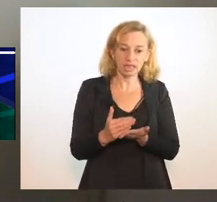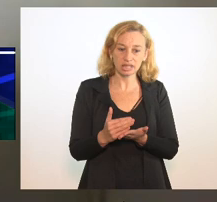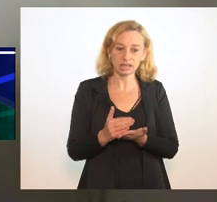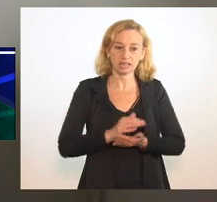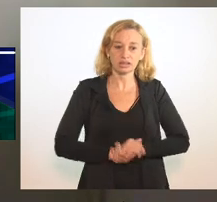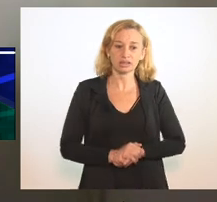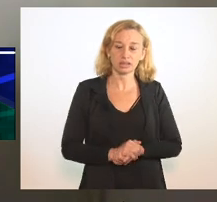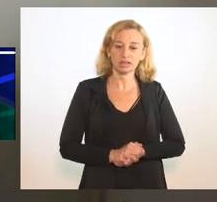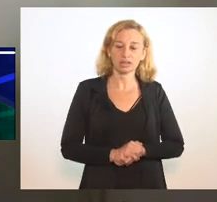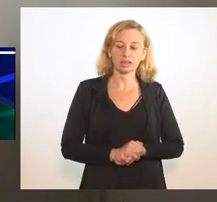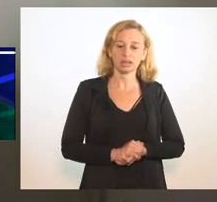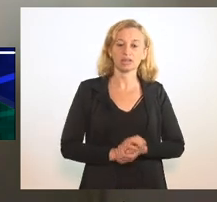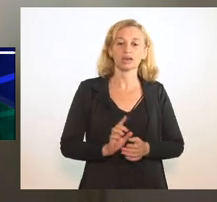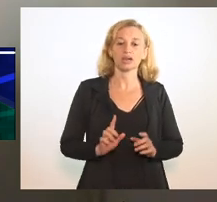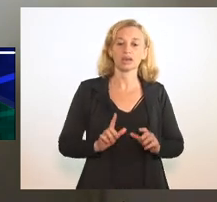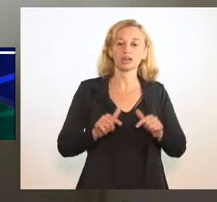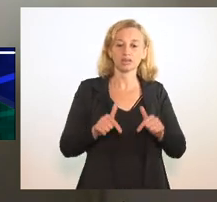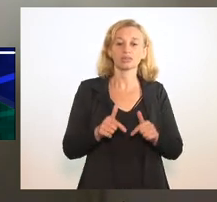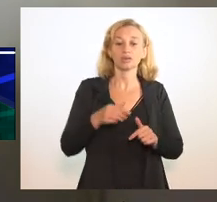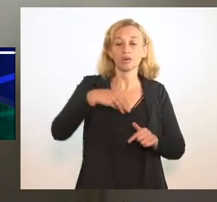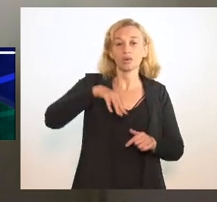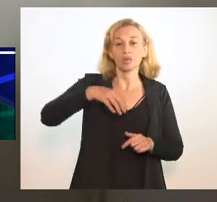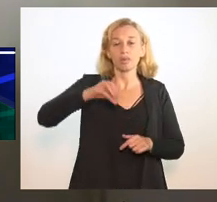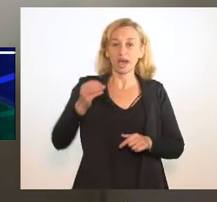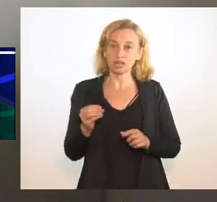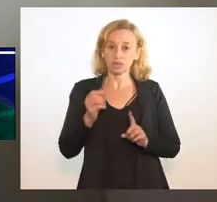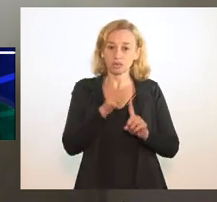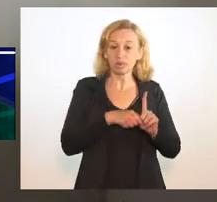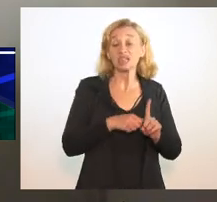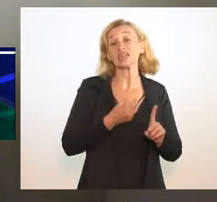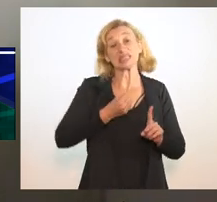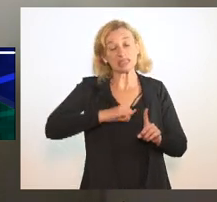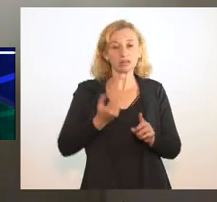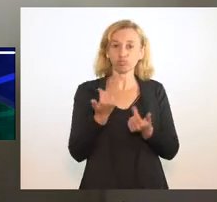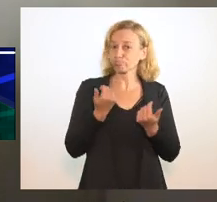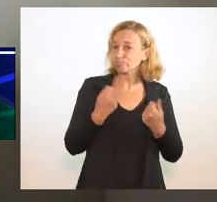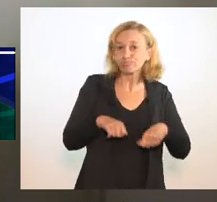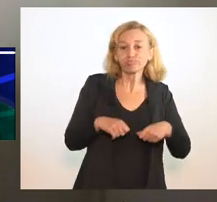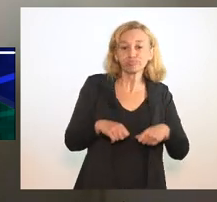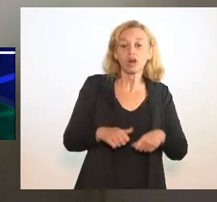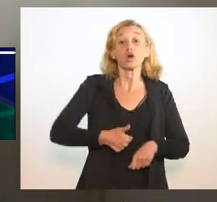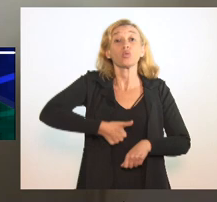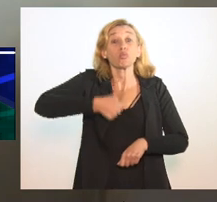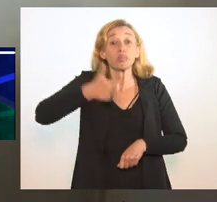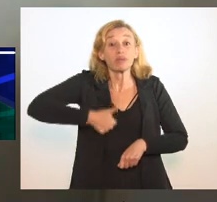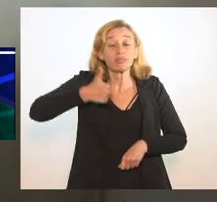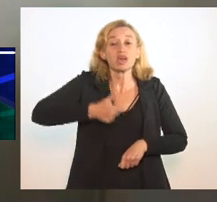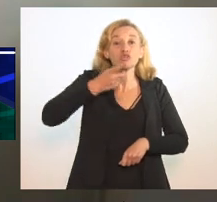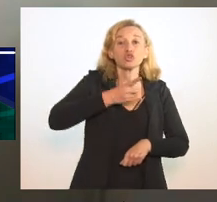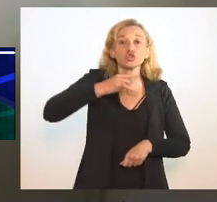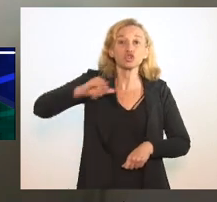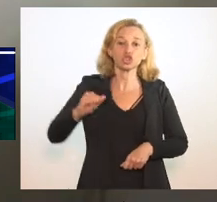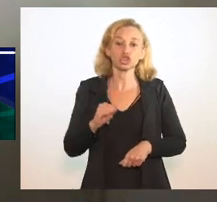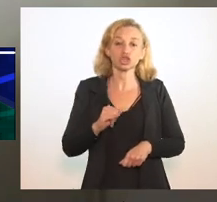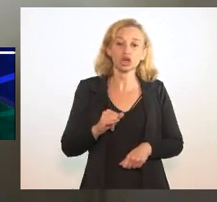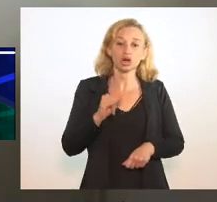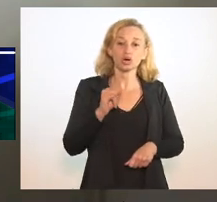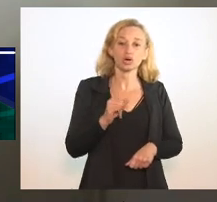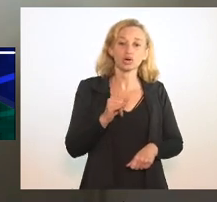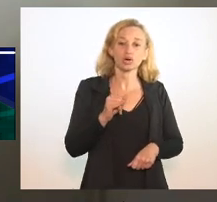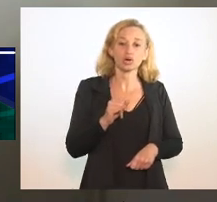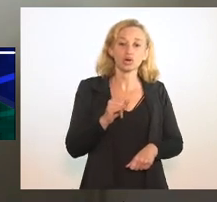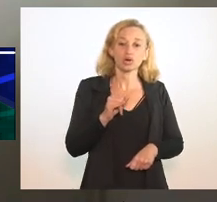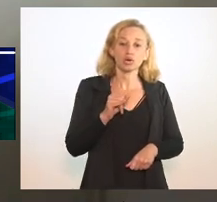pago ainda no mês de março. Mas, se não puder, no primeiro dia útil